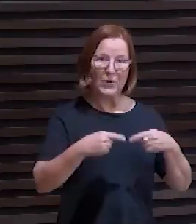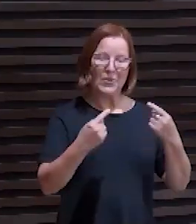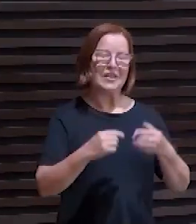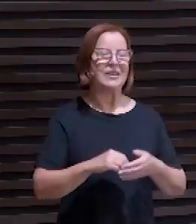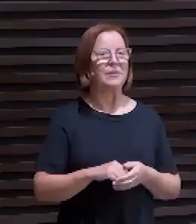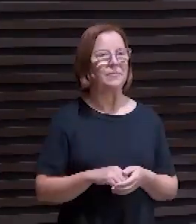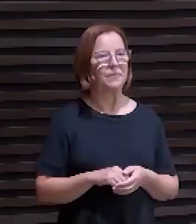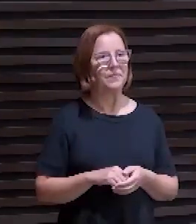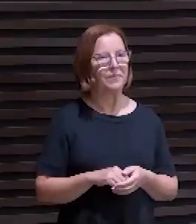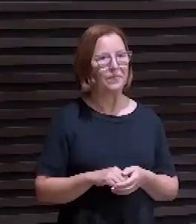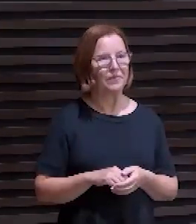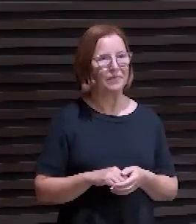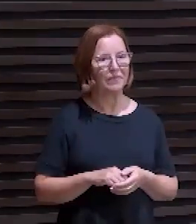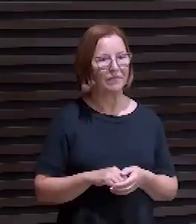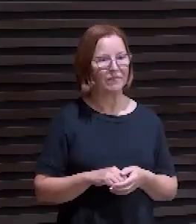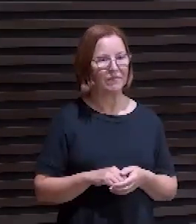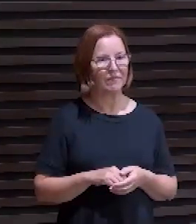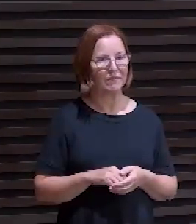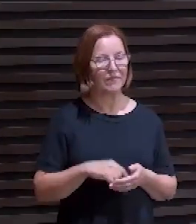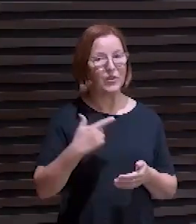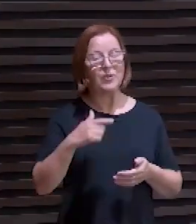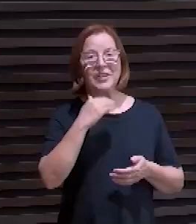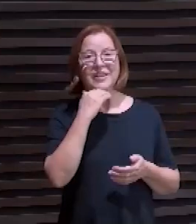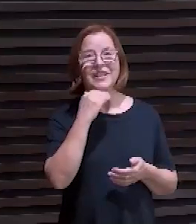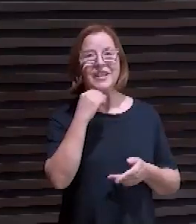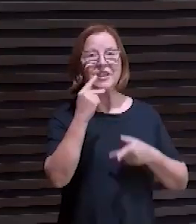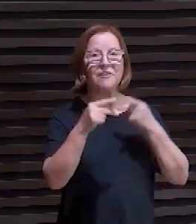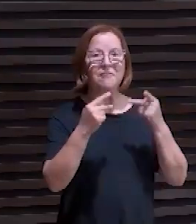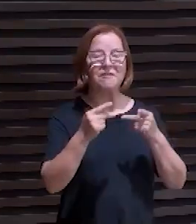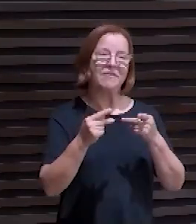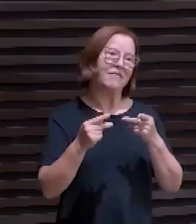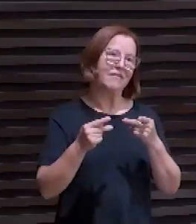da impecabilidade de Cristo.